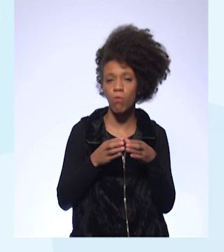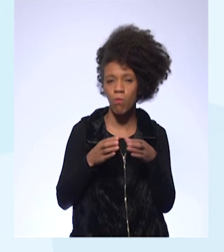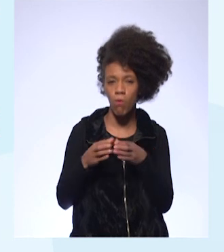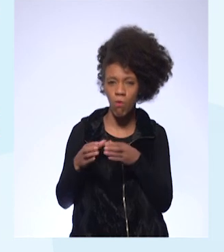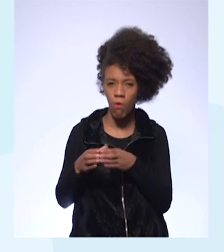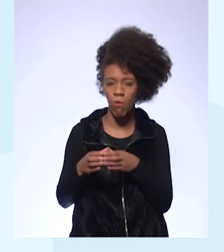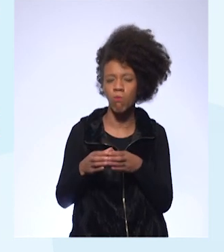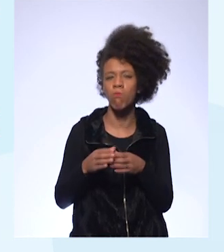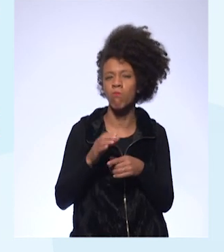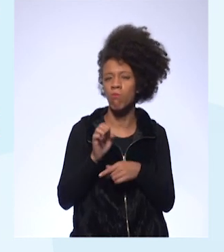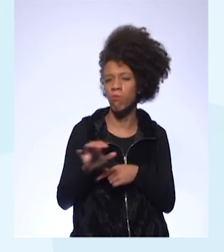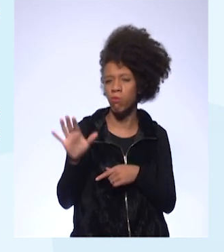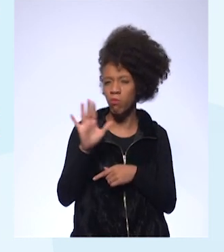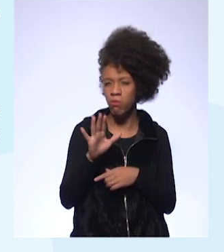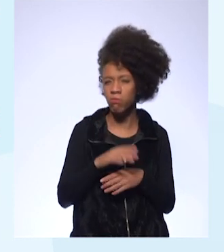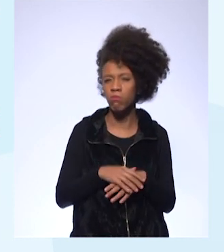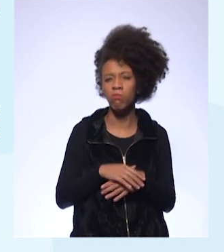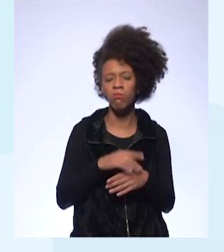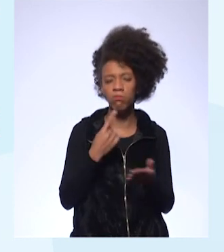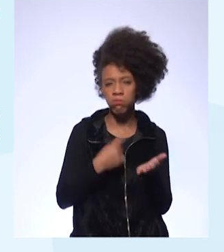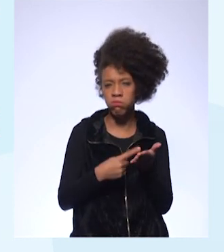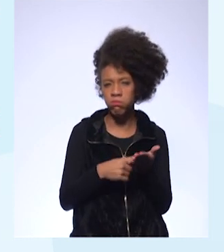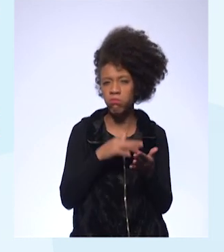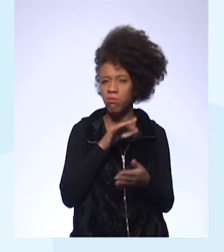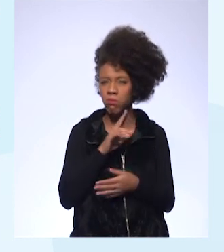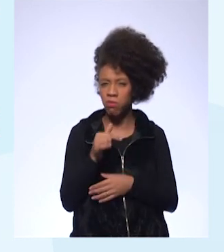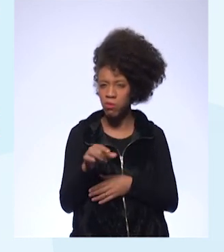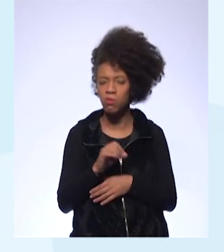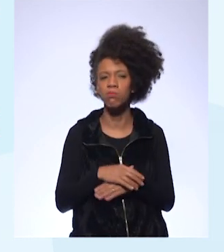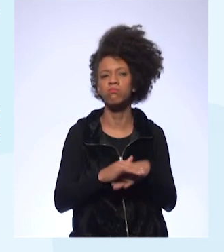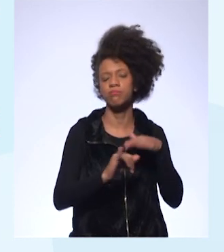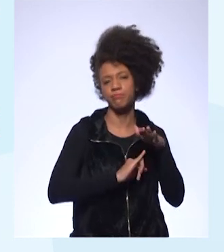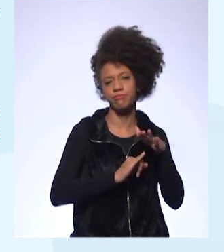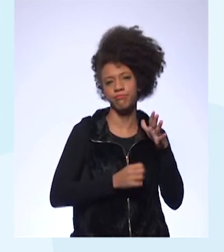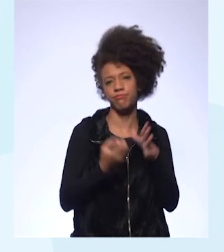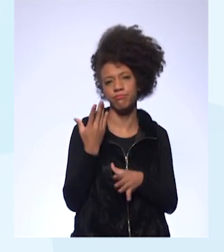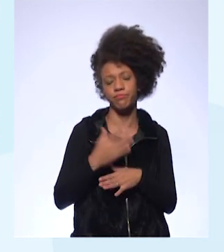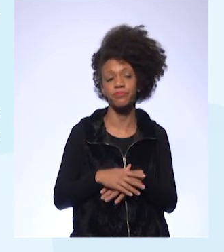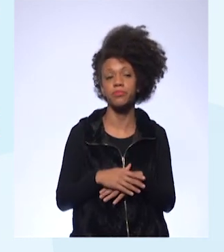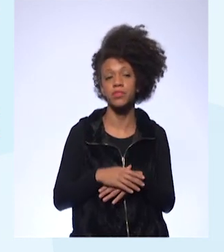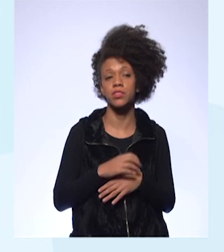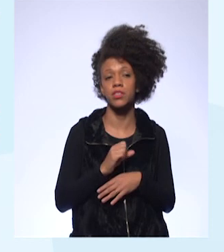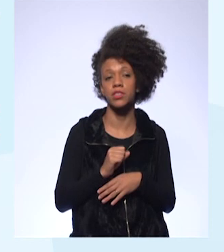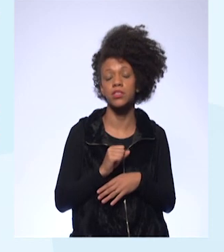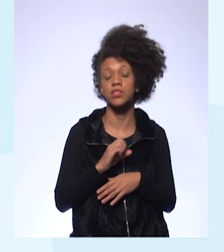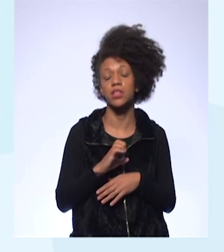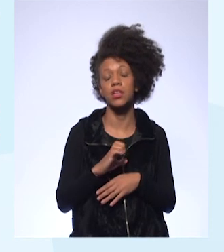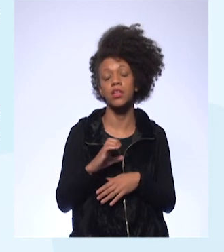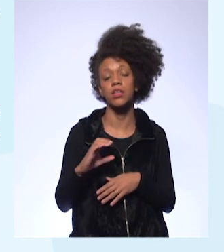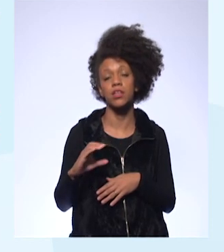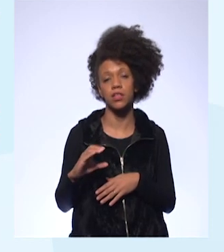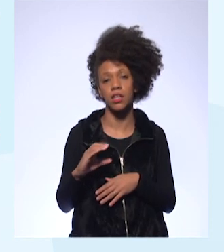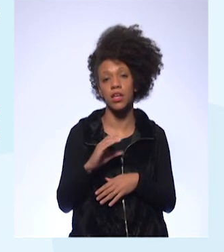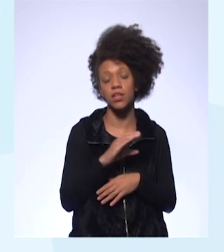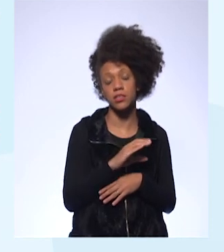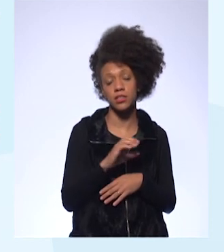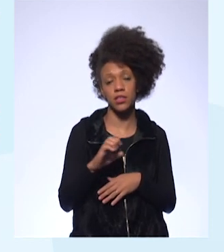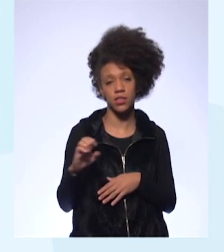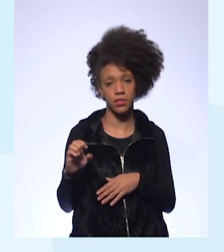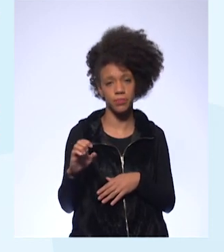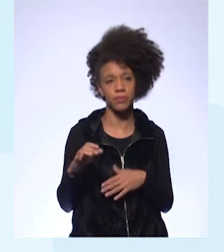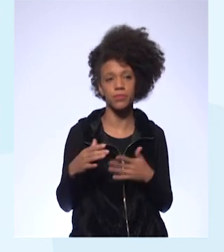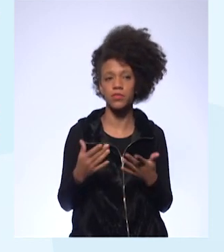comunidades europeias em resultado da fusão das instituições criadas pela SECA, pela CE e pela Euratom. Então,